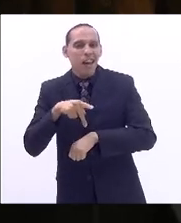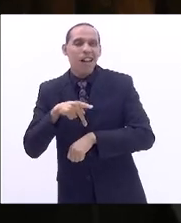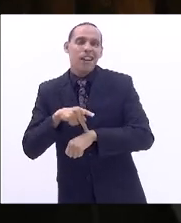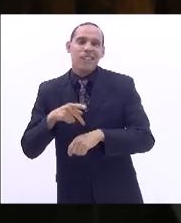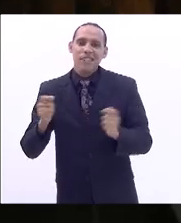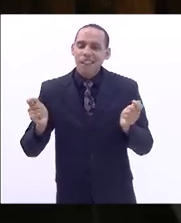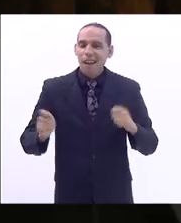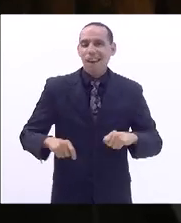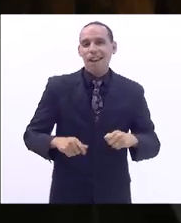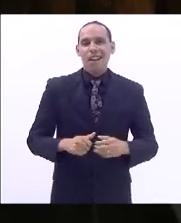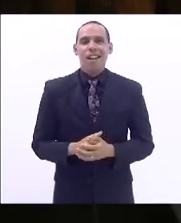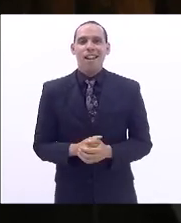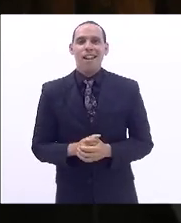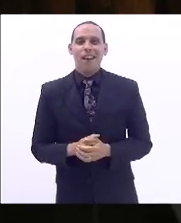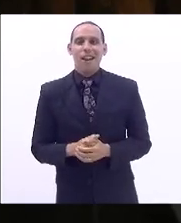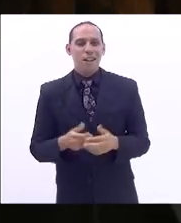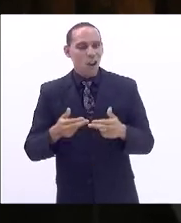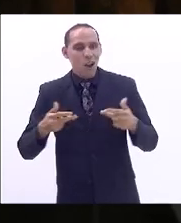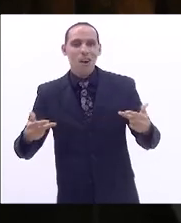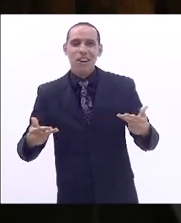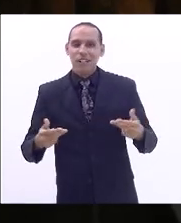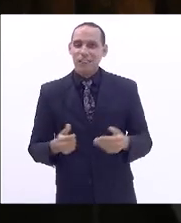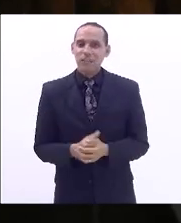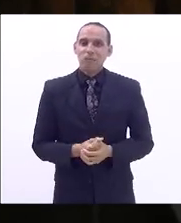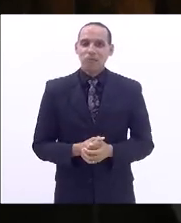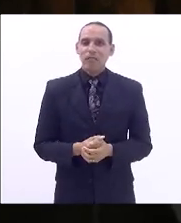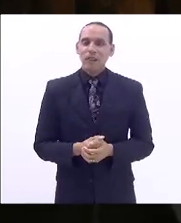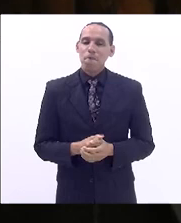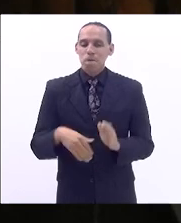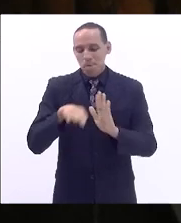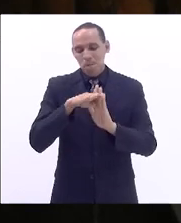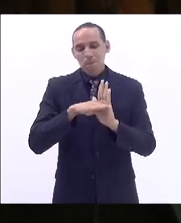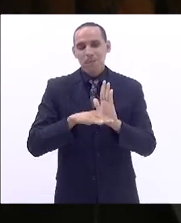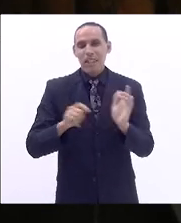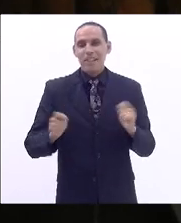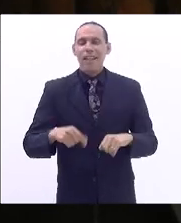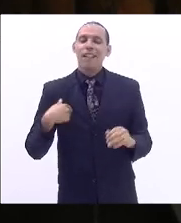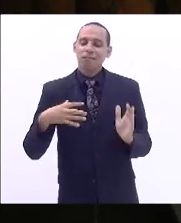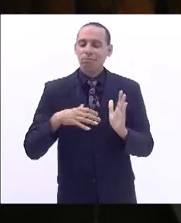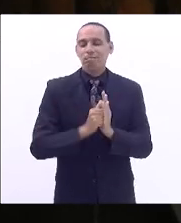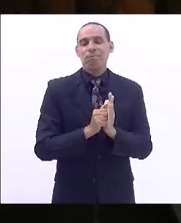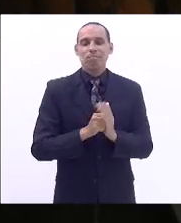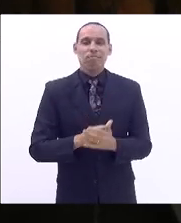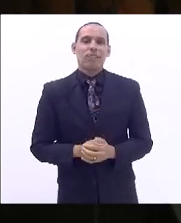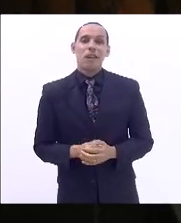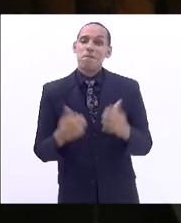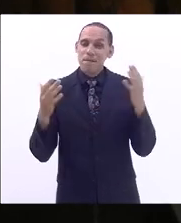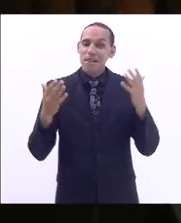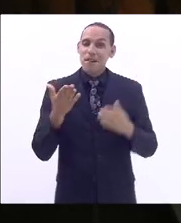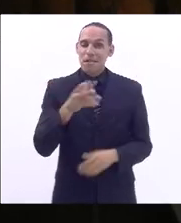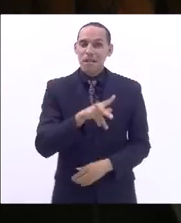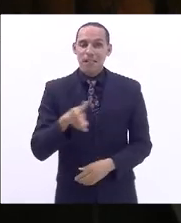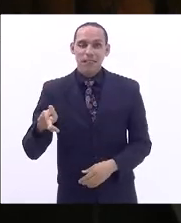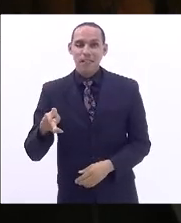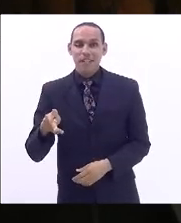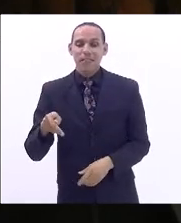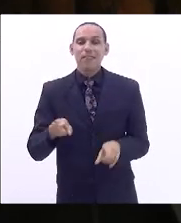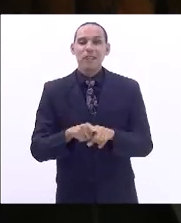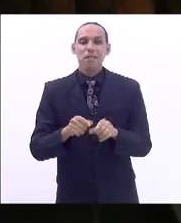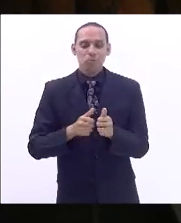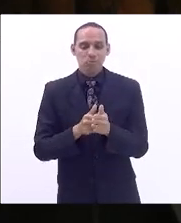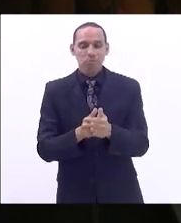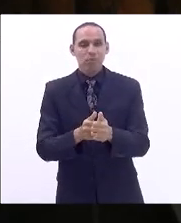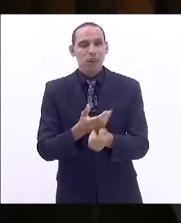Exatamente esse tipo de procedimento então presidente da registrado aqui e parabéns a vossa excelência'